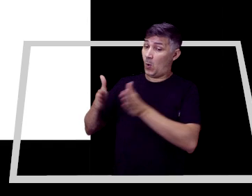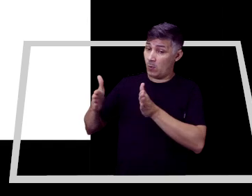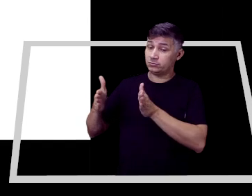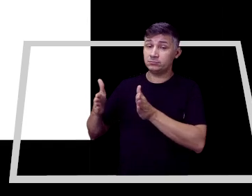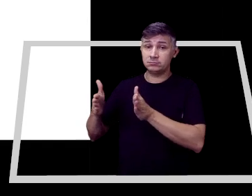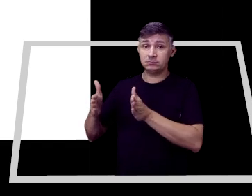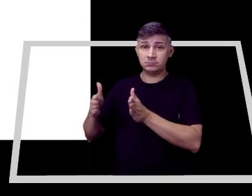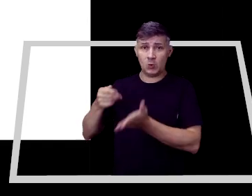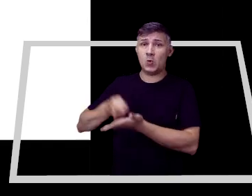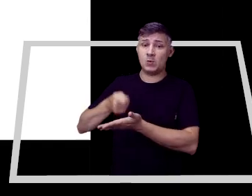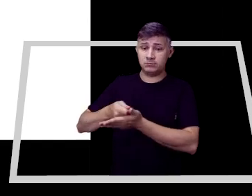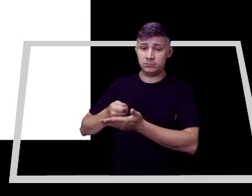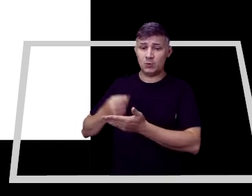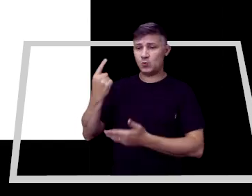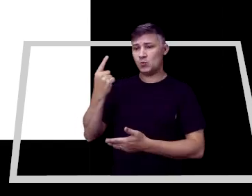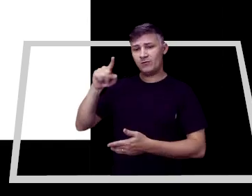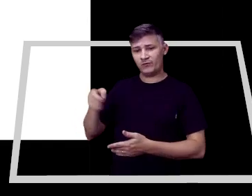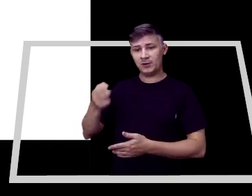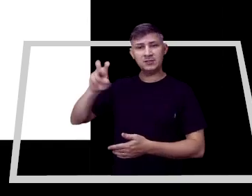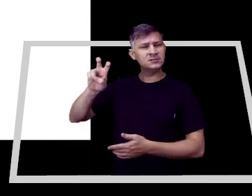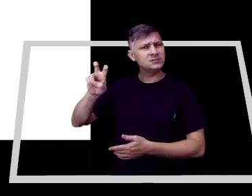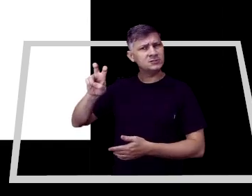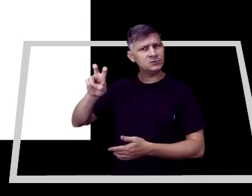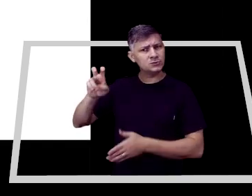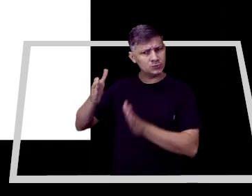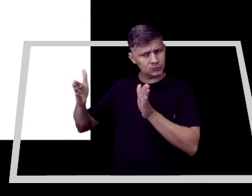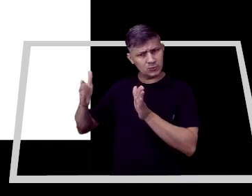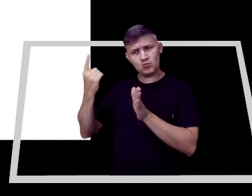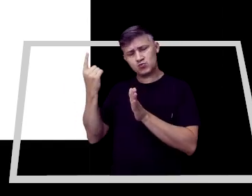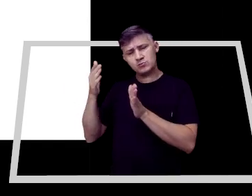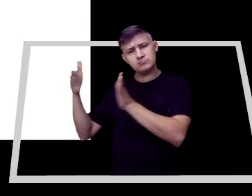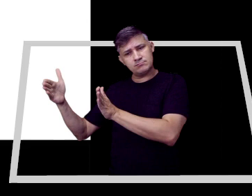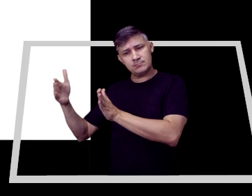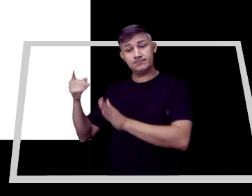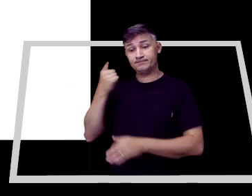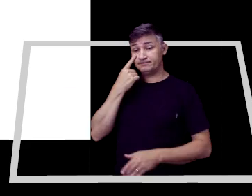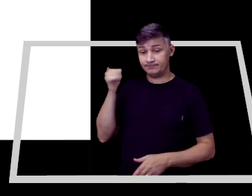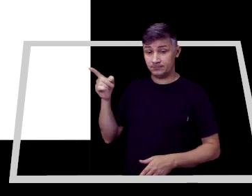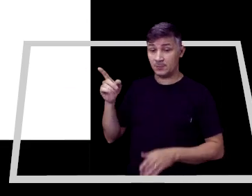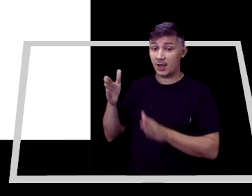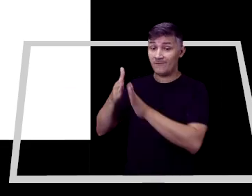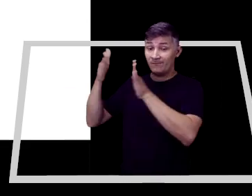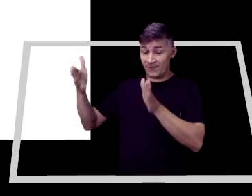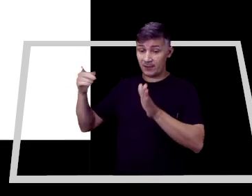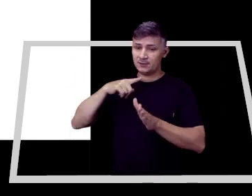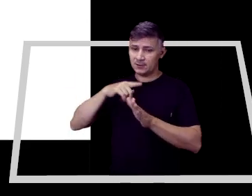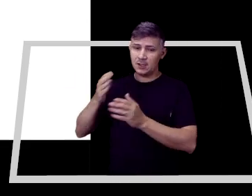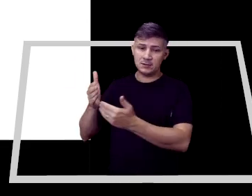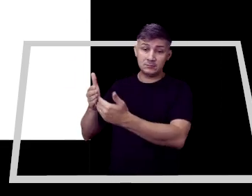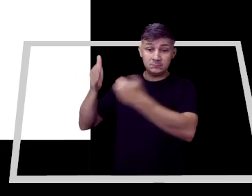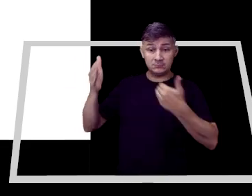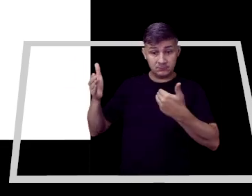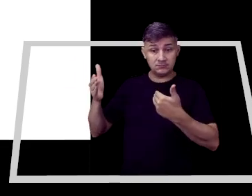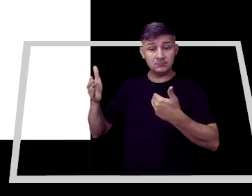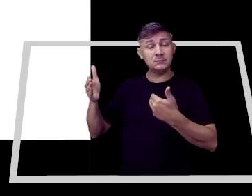era obrigatório um recuo de 1,5 m em uma das faces. A gente, então, na face que tem o recuo, não tem o